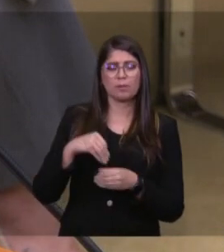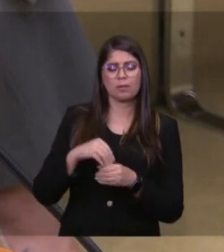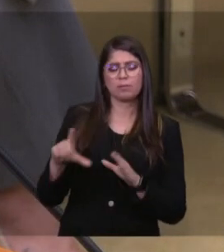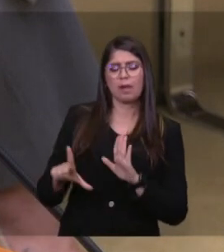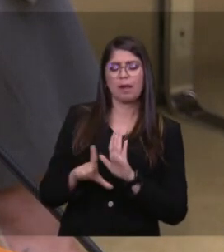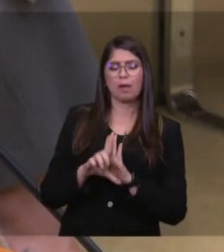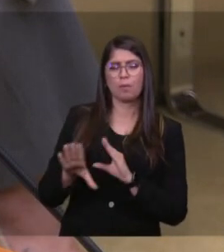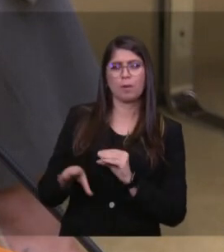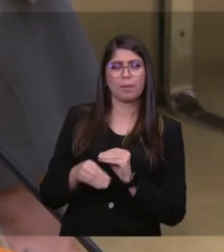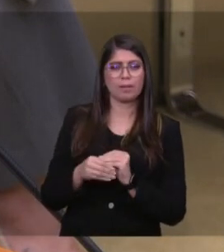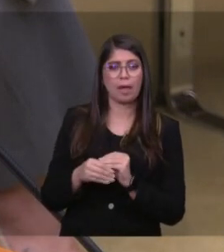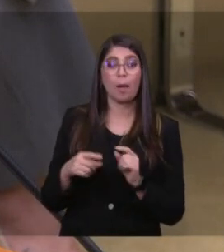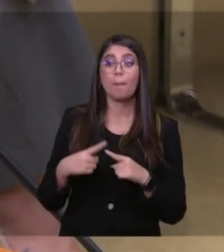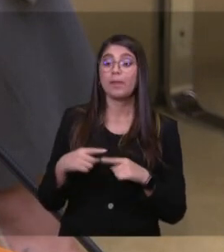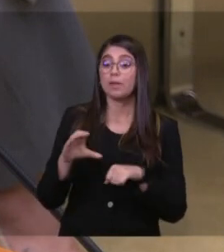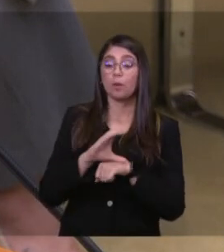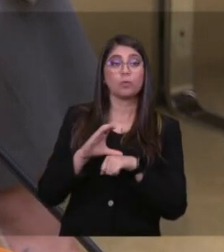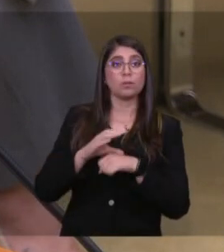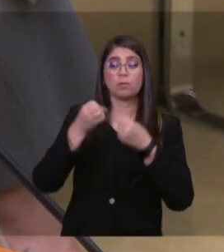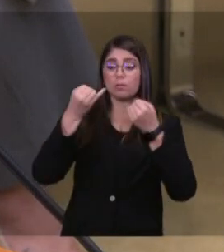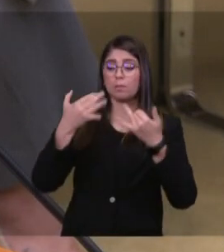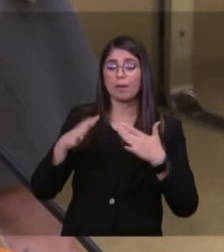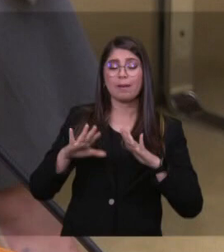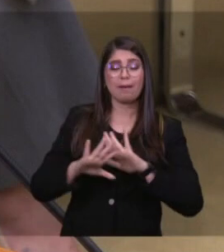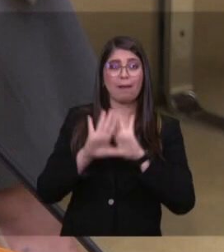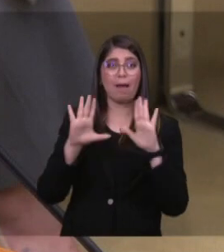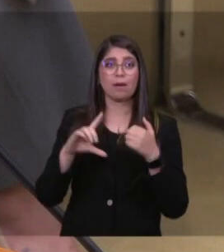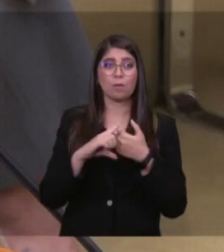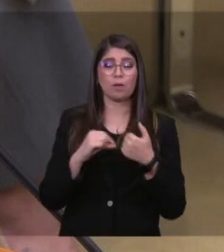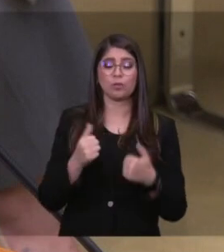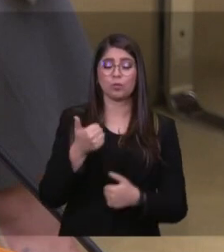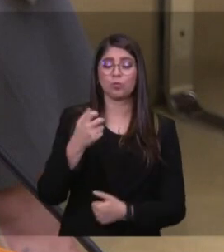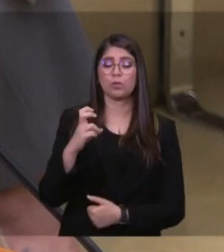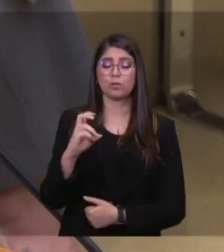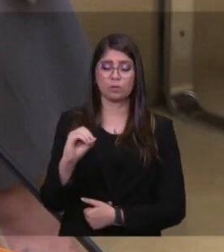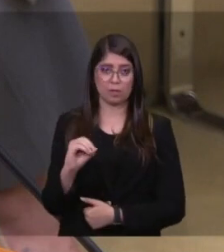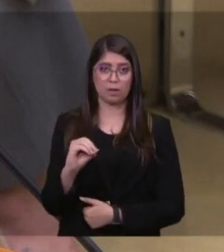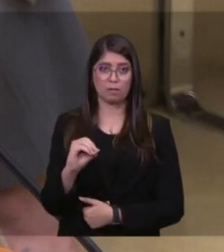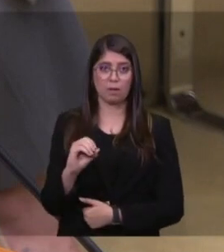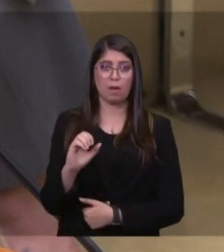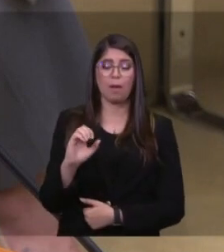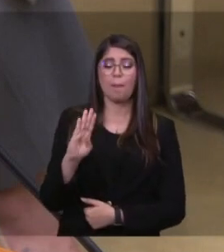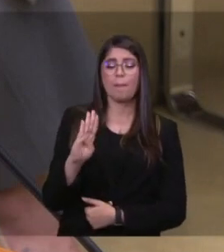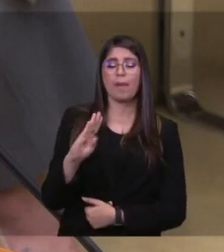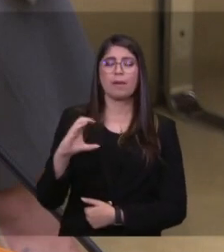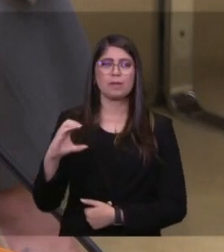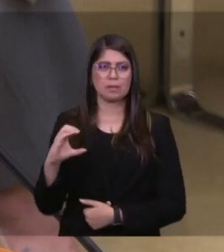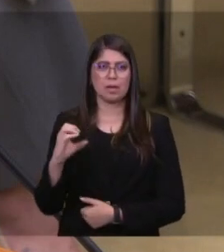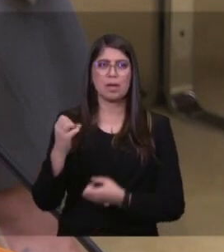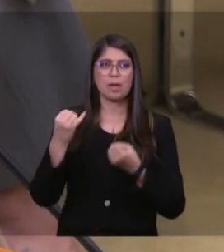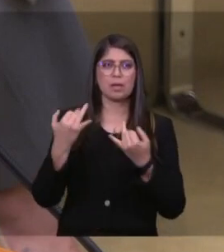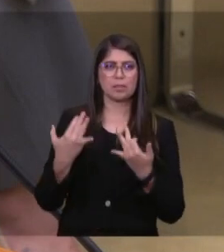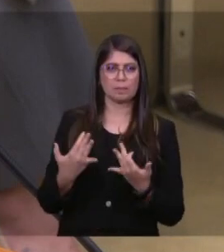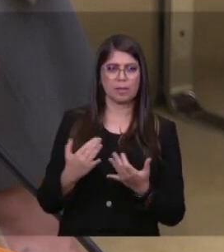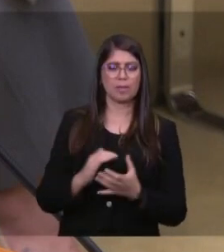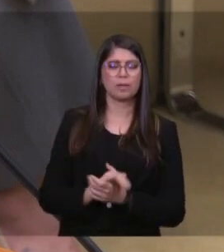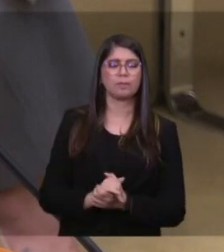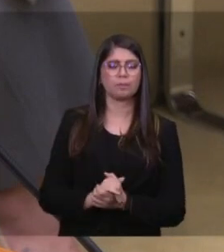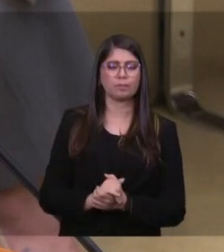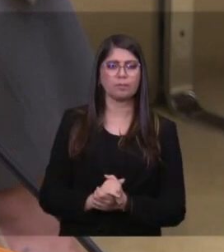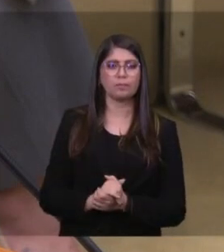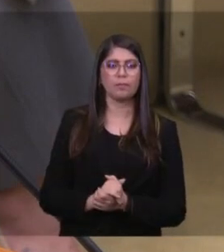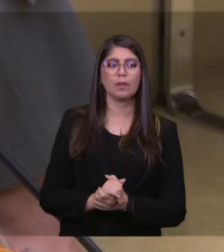Complementar? Quando a Constituição é clara, no artigo 150, inciso 3, alíneas B e C, que exige,